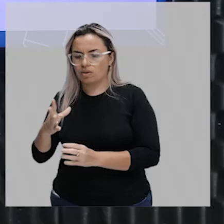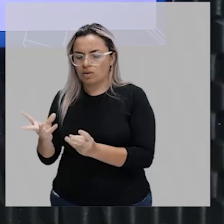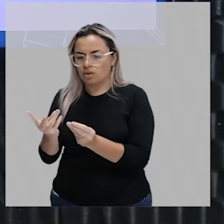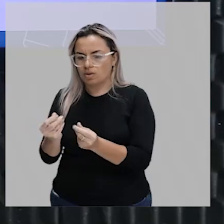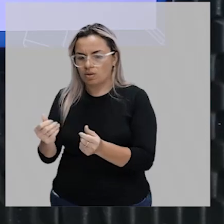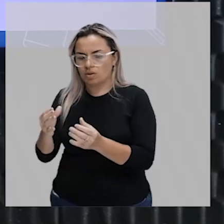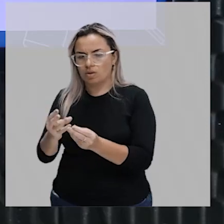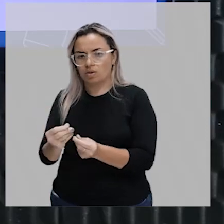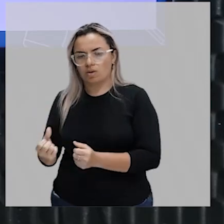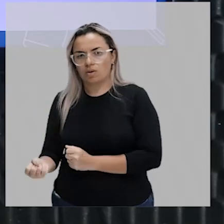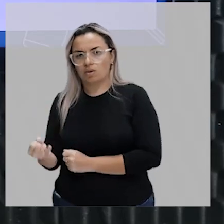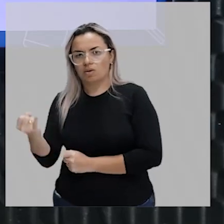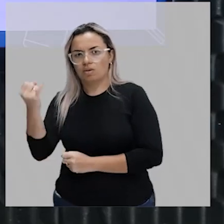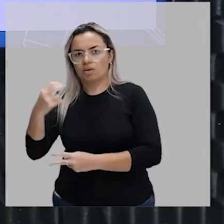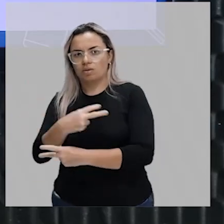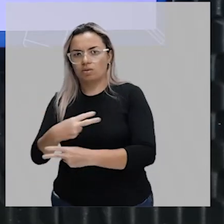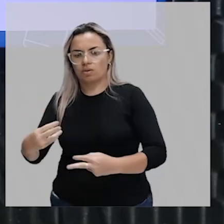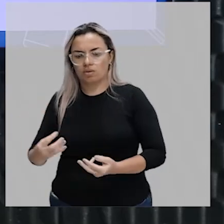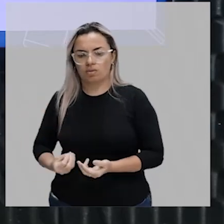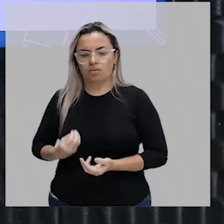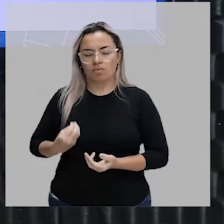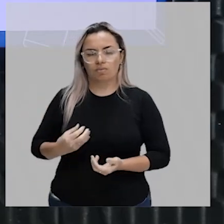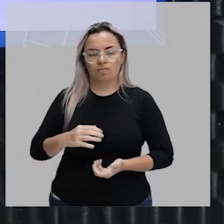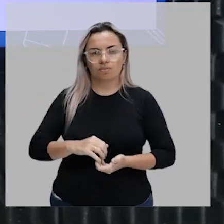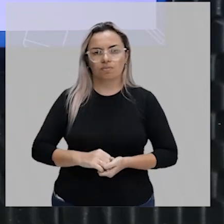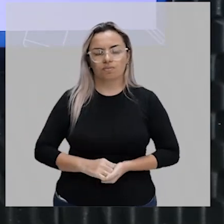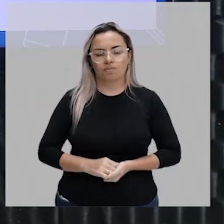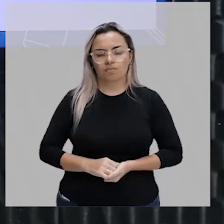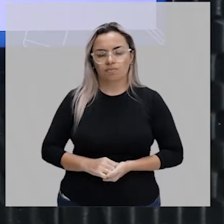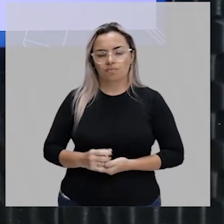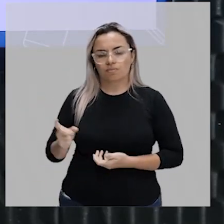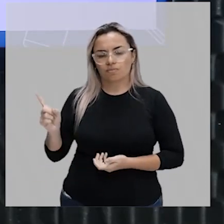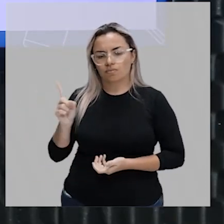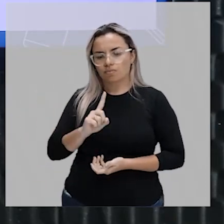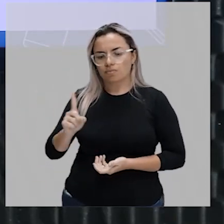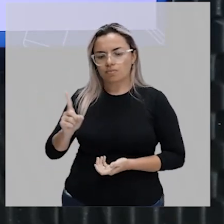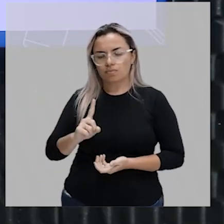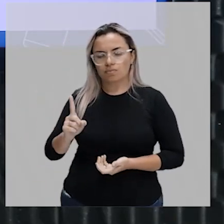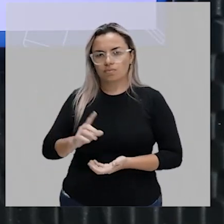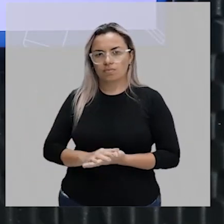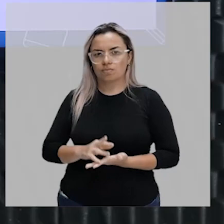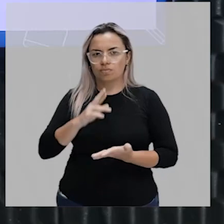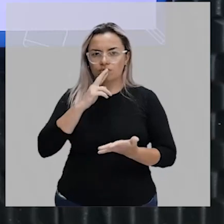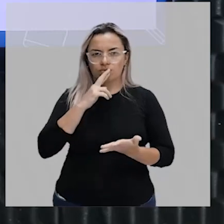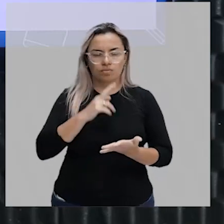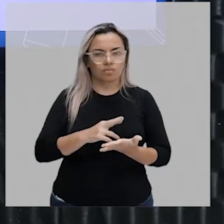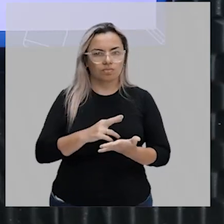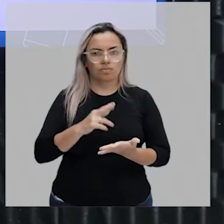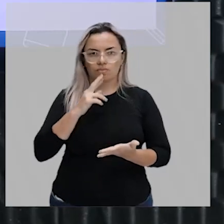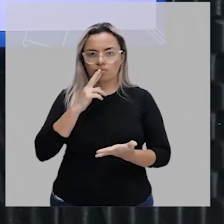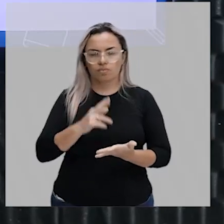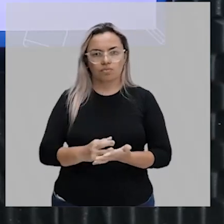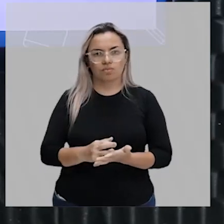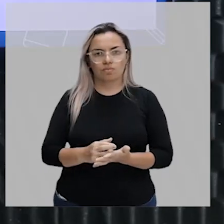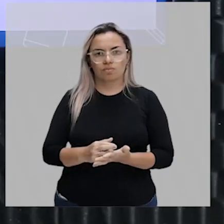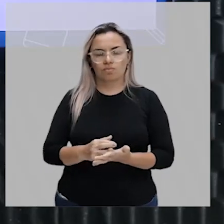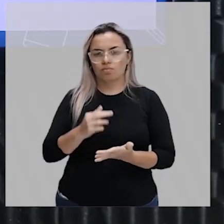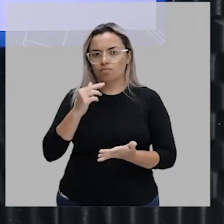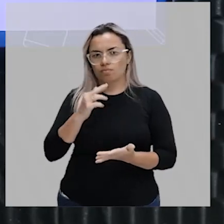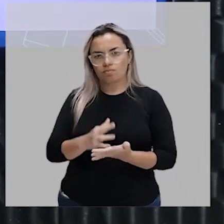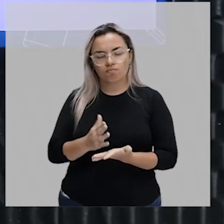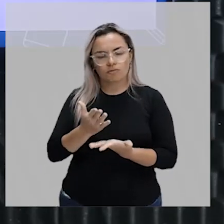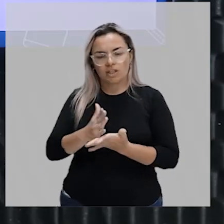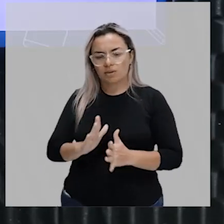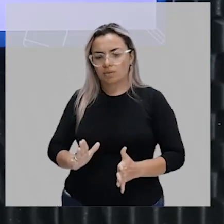importantes para a formação dos seres vivos. Então, aqui não foi uma resposta definitiva para que a gente soubesse